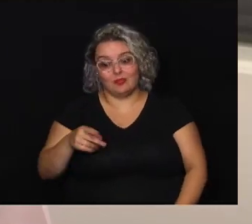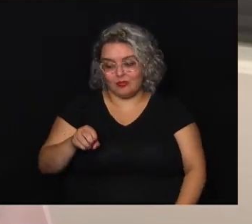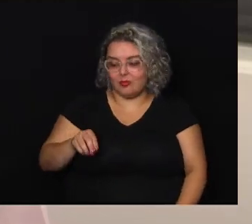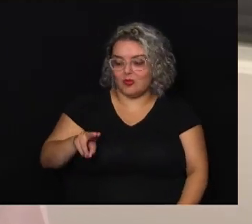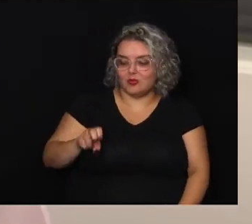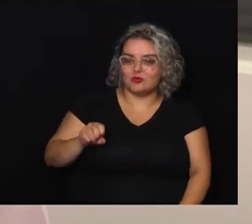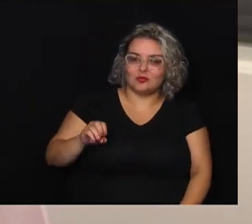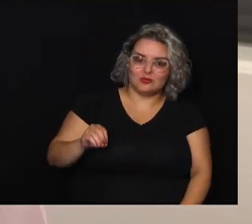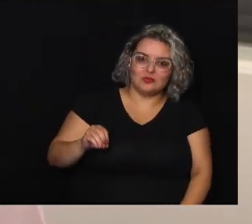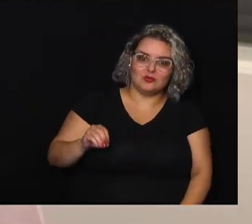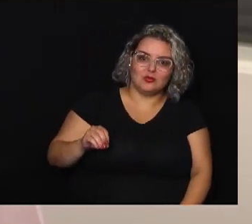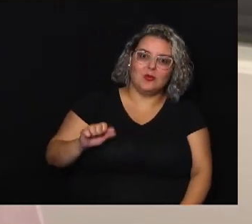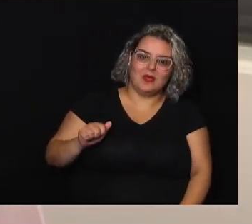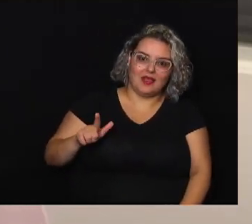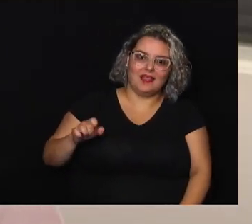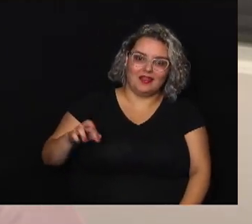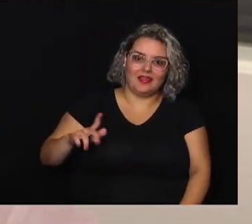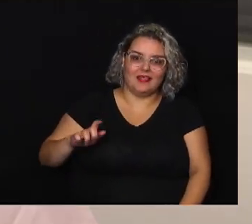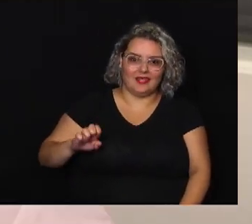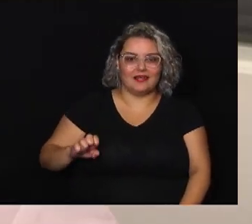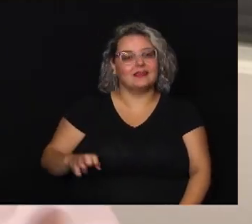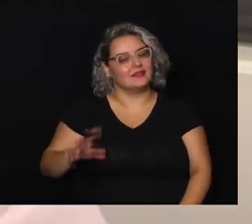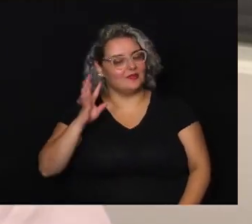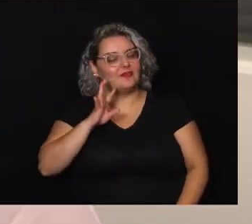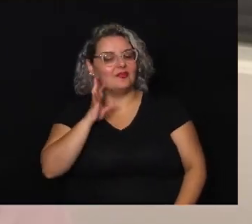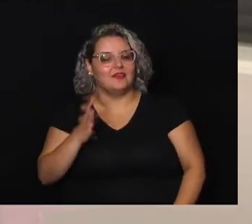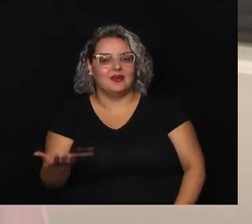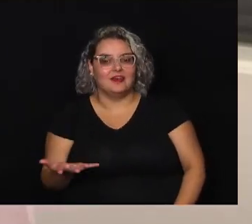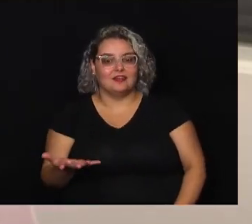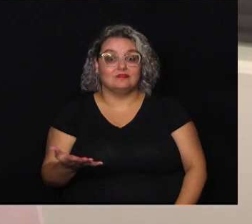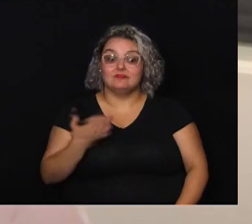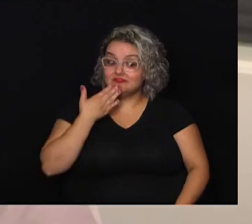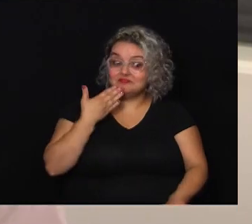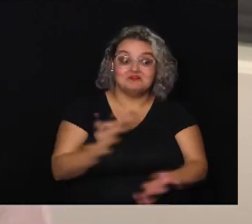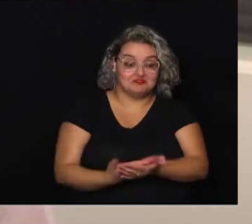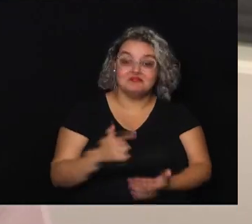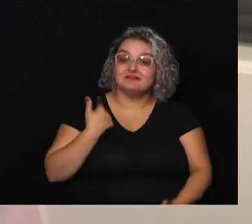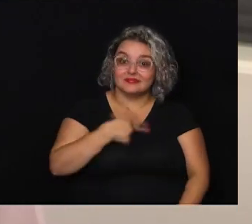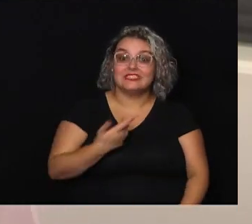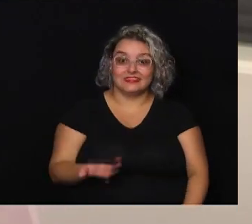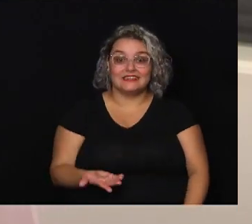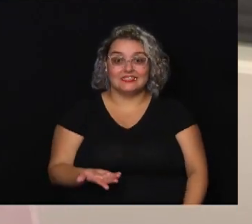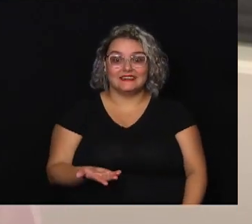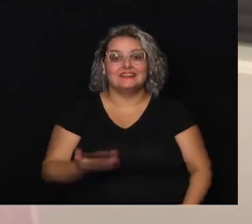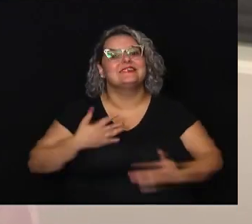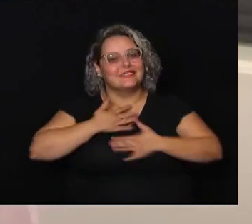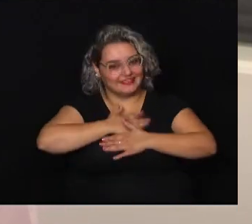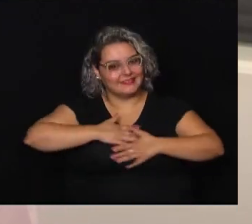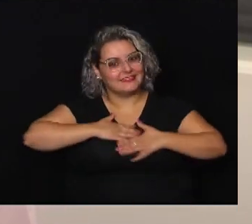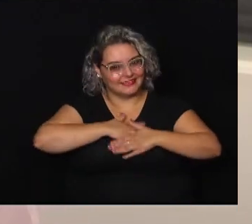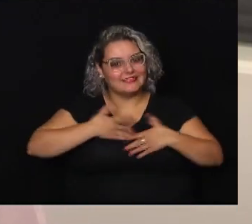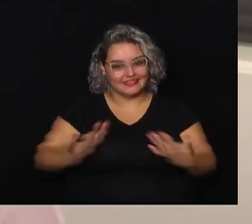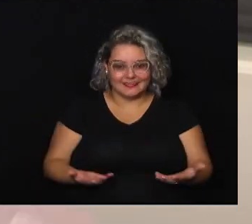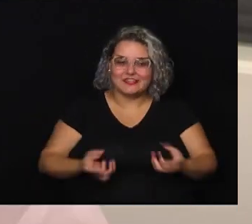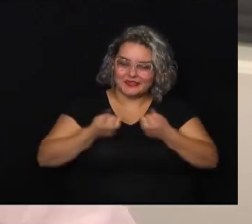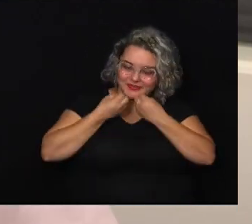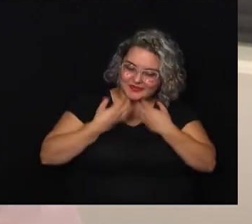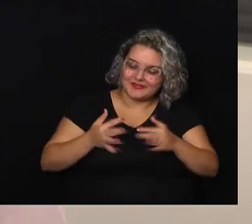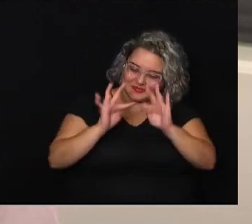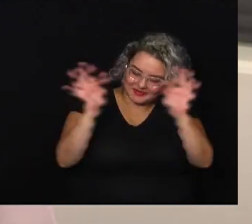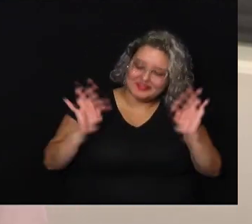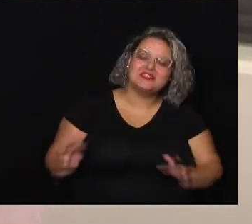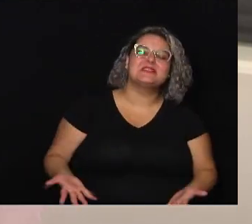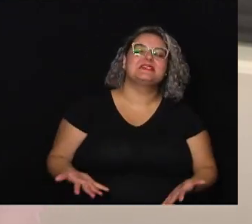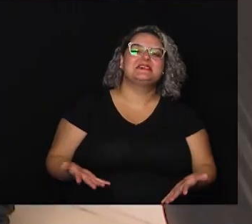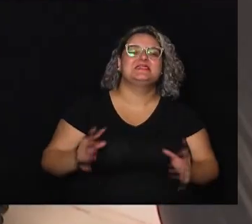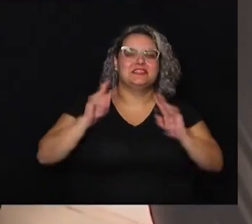foi bem interessante essa questão e foi uma surpresa para a gente, mas que nos agradou muito. A gente ficou bem feliz pelo